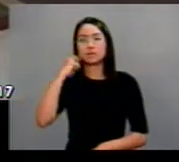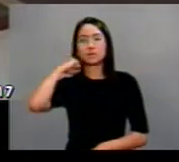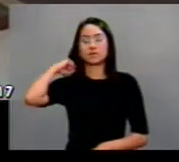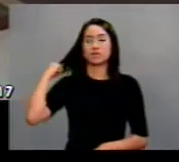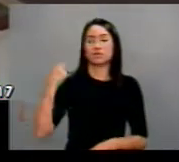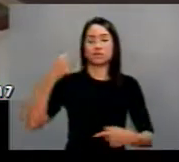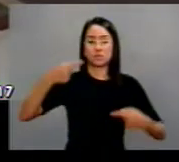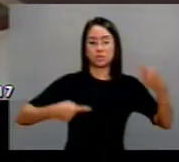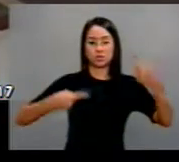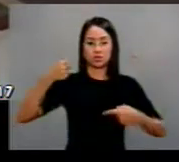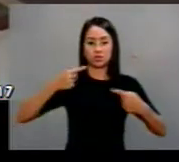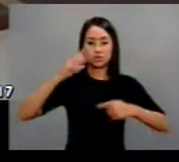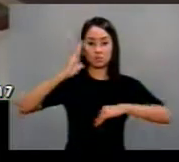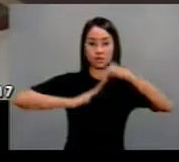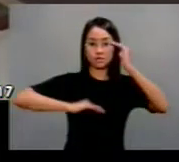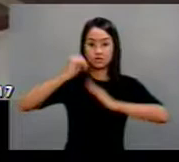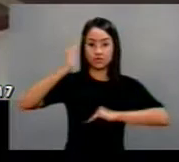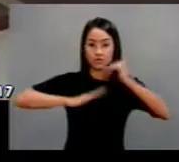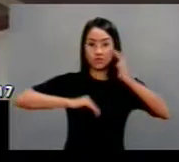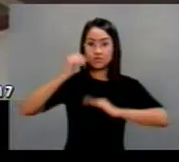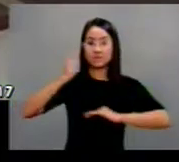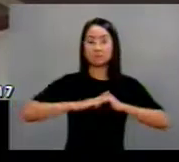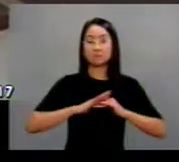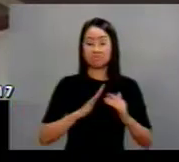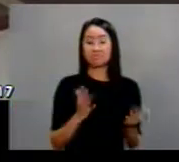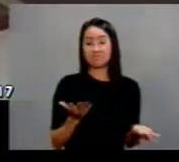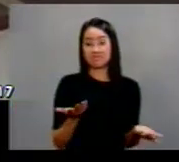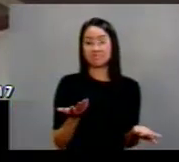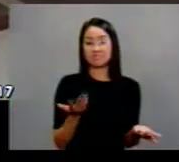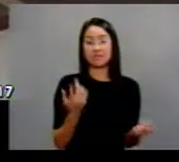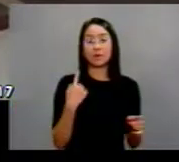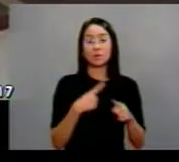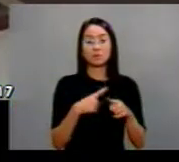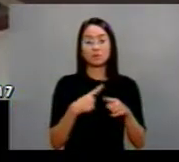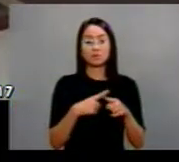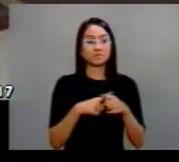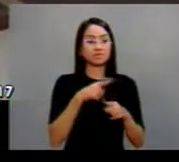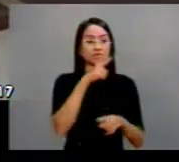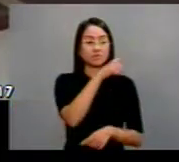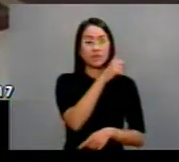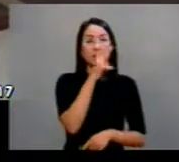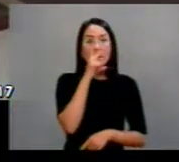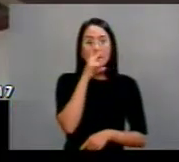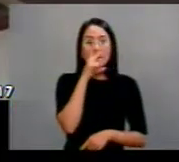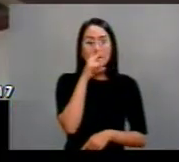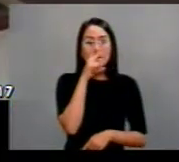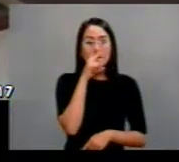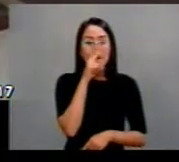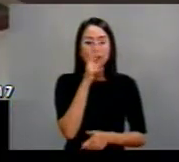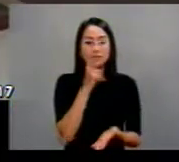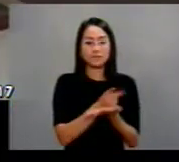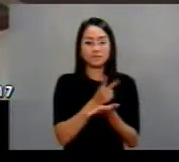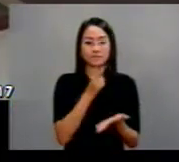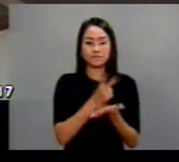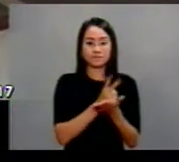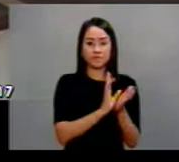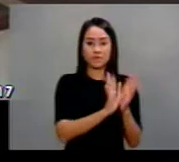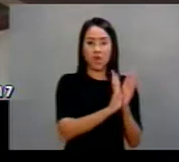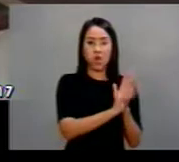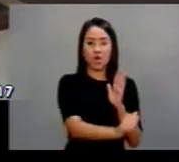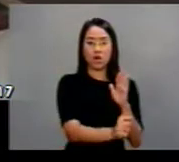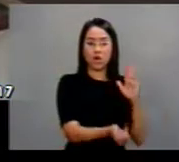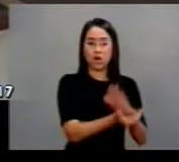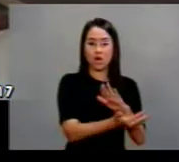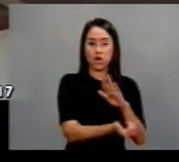políticos profissionais que se agarram às entranhas do Estado, servindo de forma absolutamente